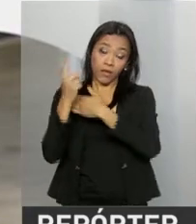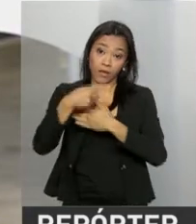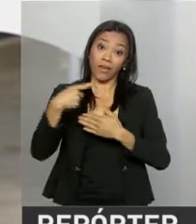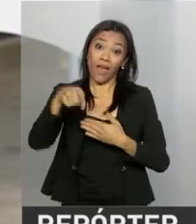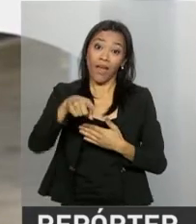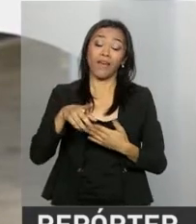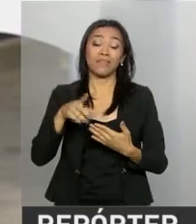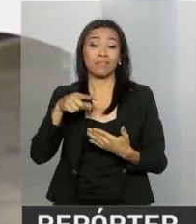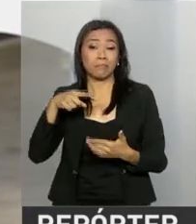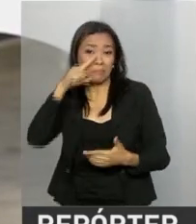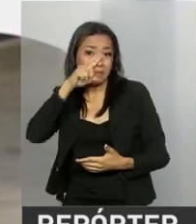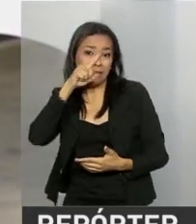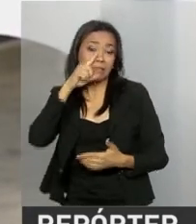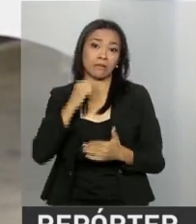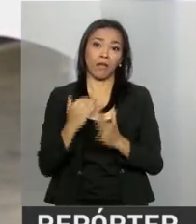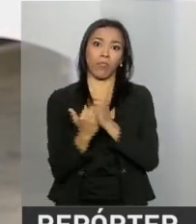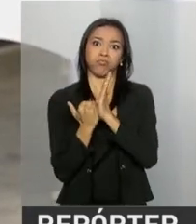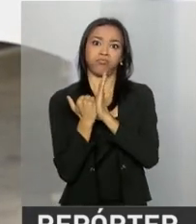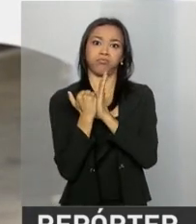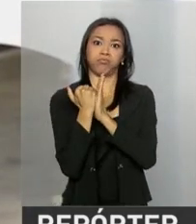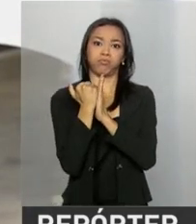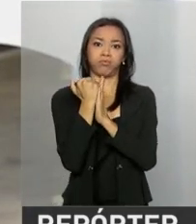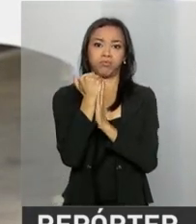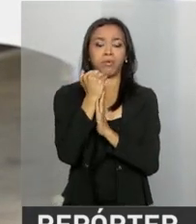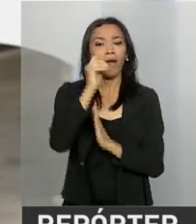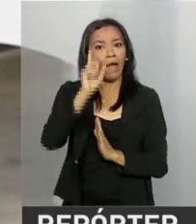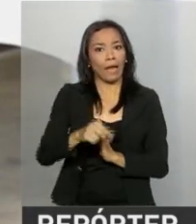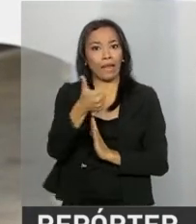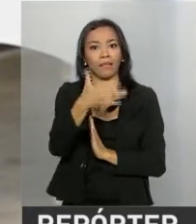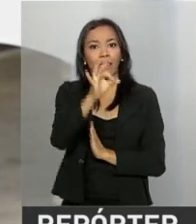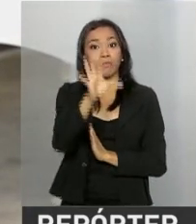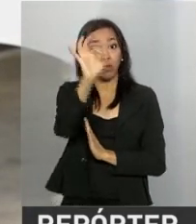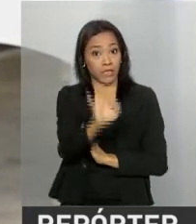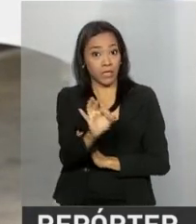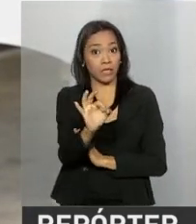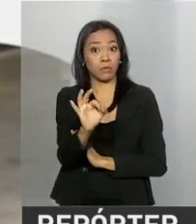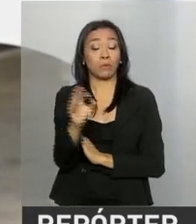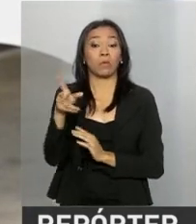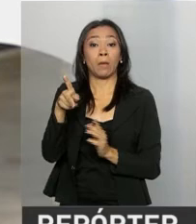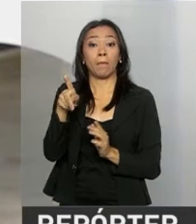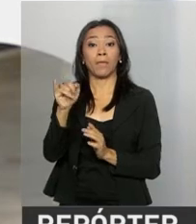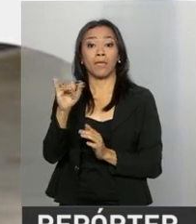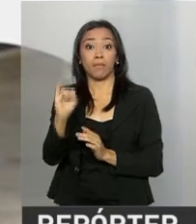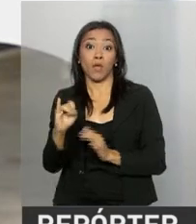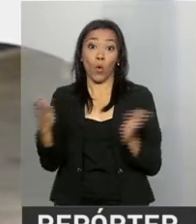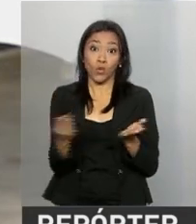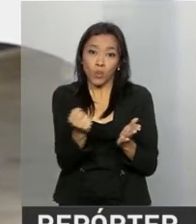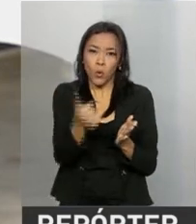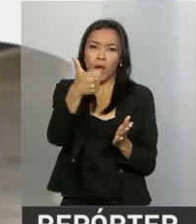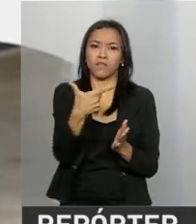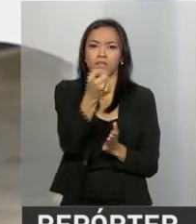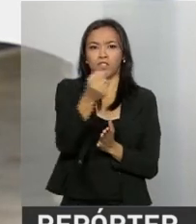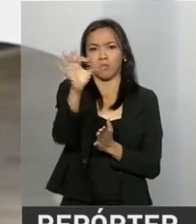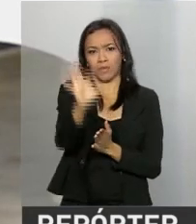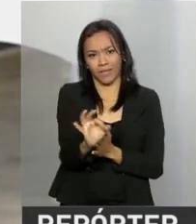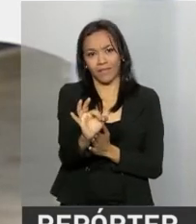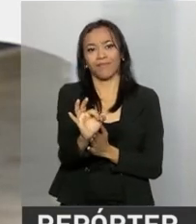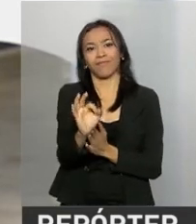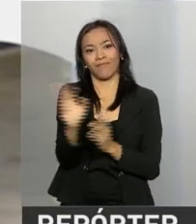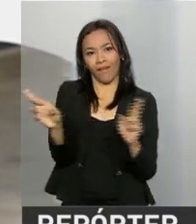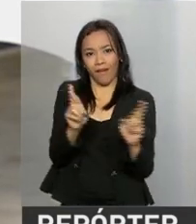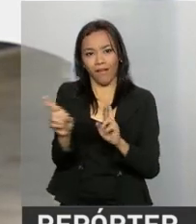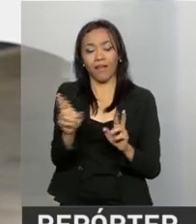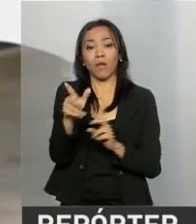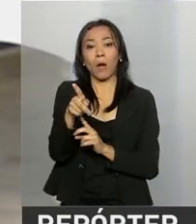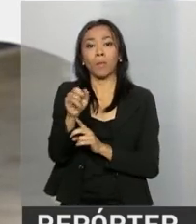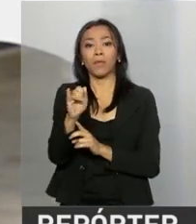da dívida brasileira eram de cerca de 10% do pib e hoje já somam quase 20 por cento do pib ele fez também uma comparação